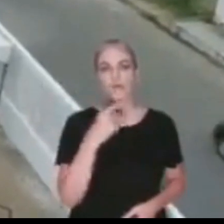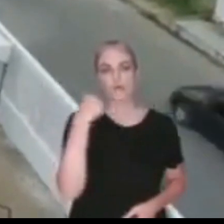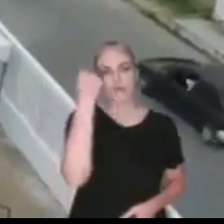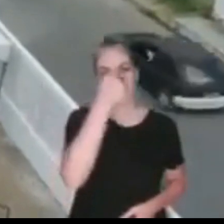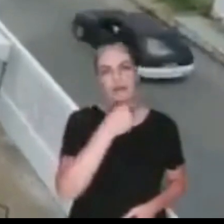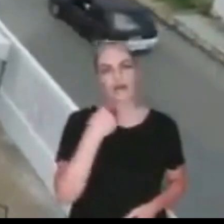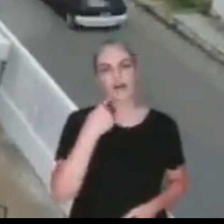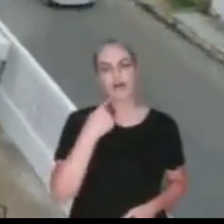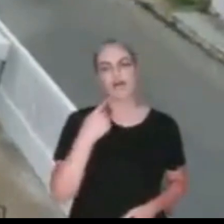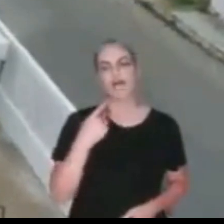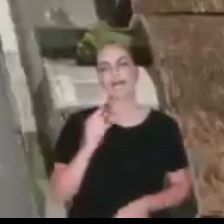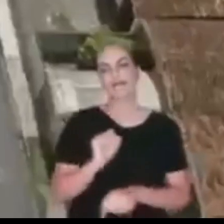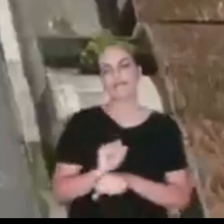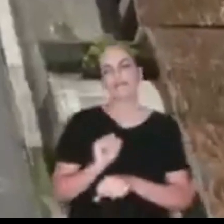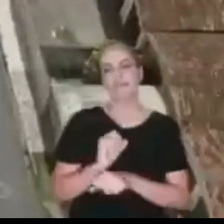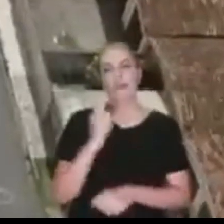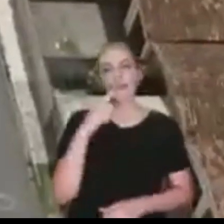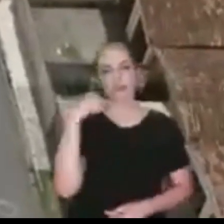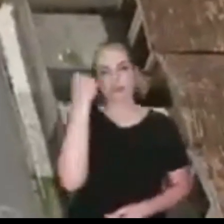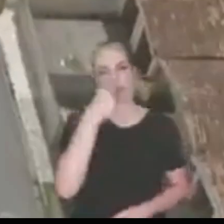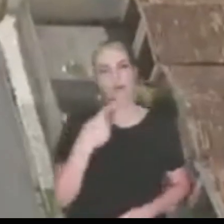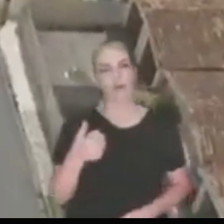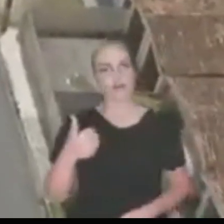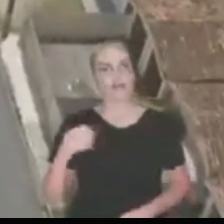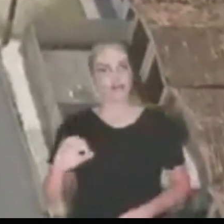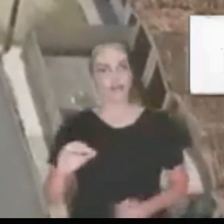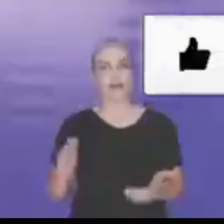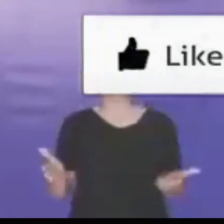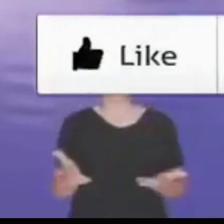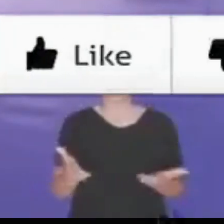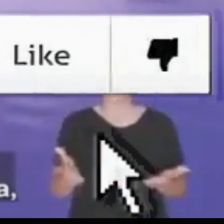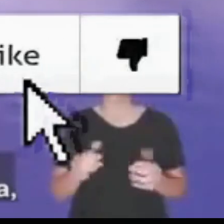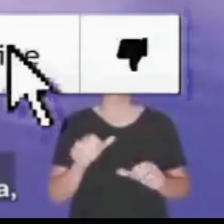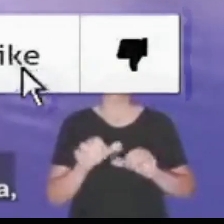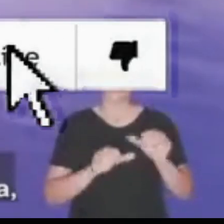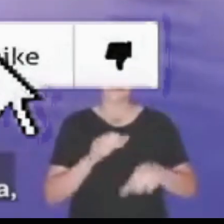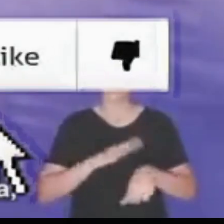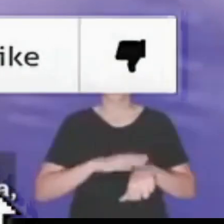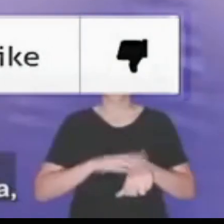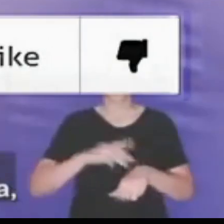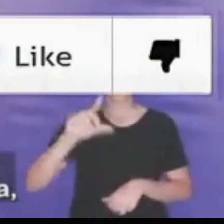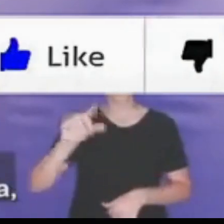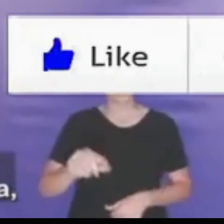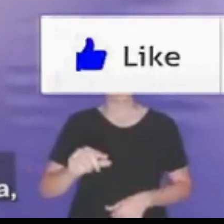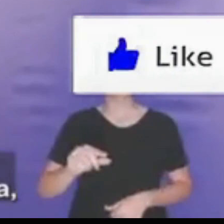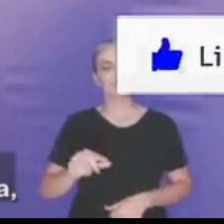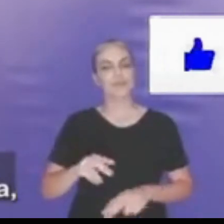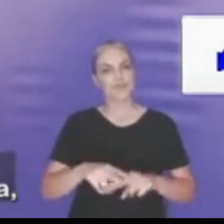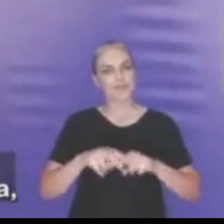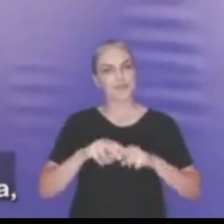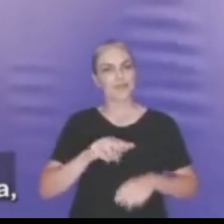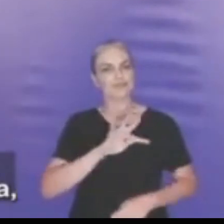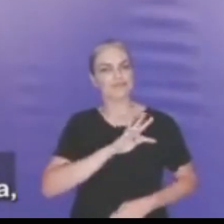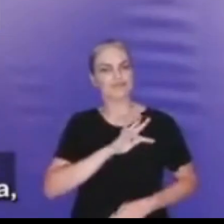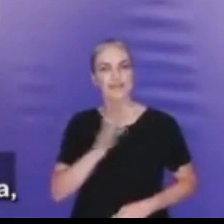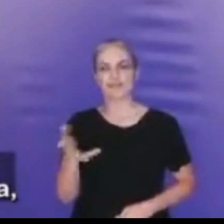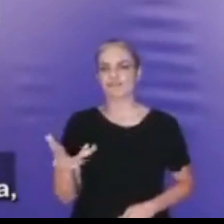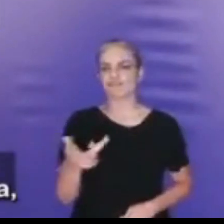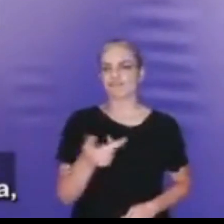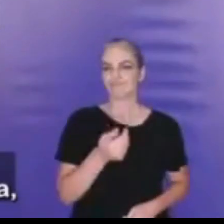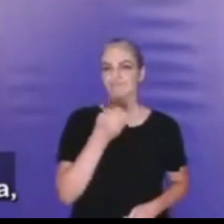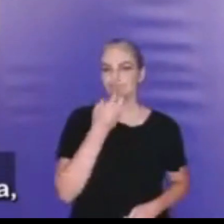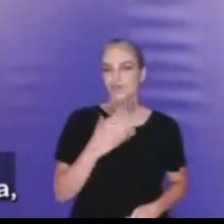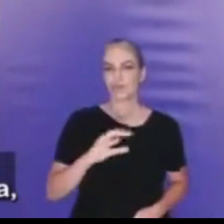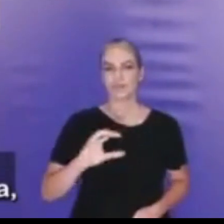mais de uma hora e dez, possa chegar com esforço, com a competência, com a qualidade dos técnicos